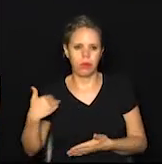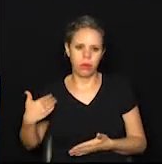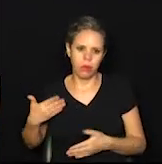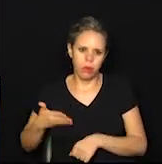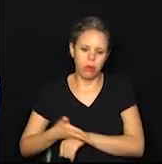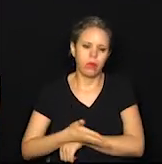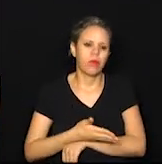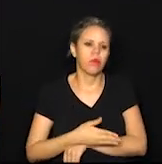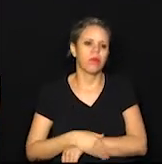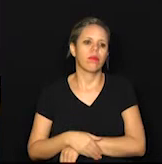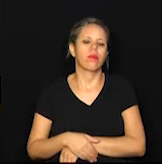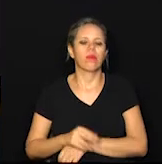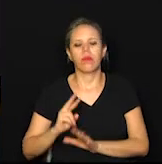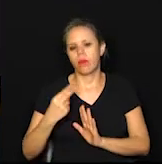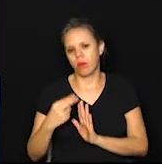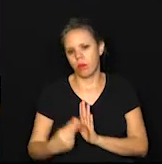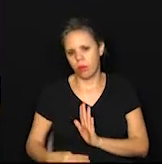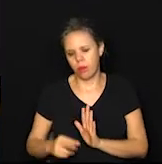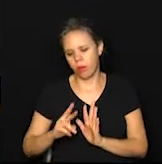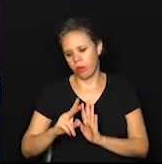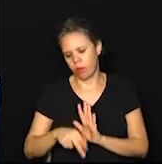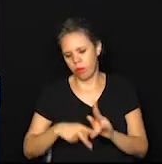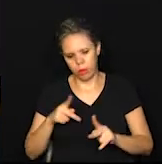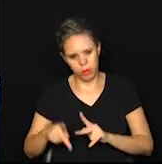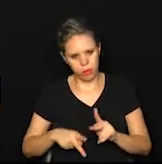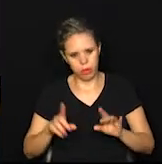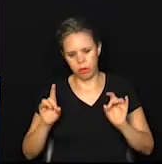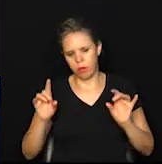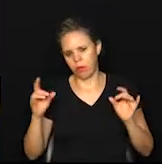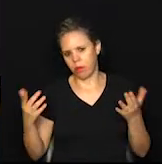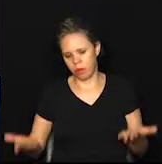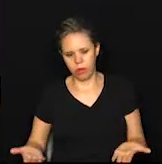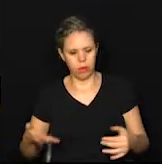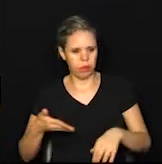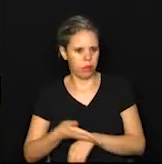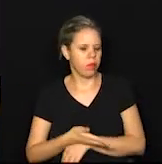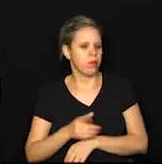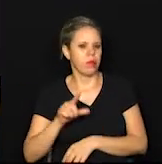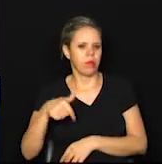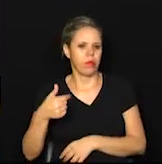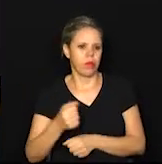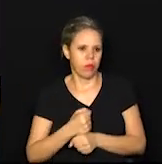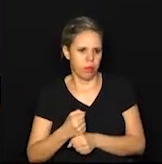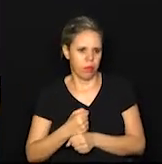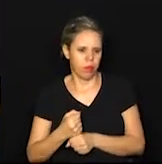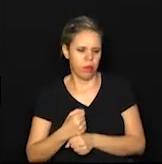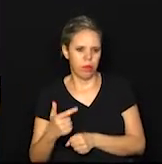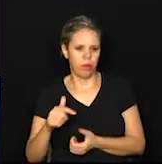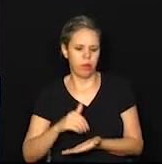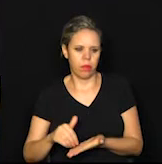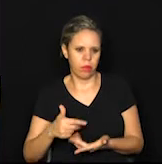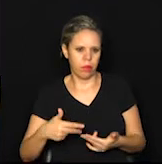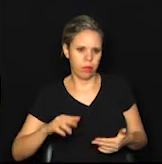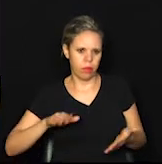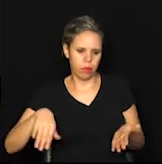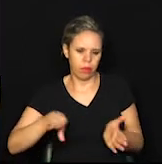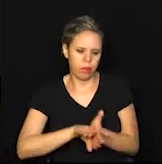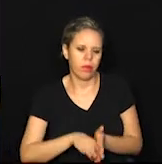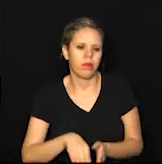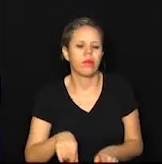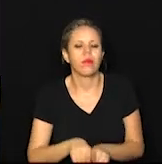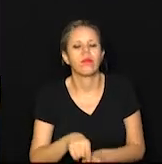que era o Walter Pomar, depois o professor Rogério Sequeira Leite. Mais para frente foi passando por outras secretarias, até chegar